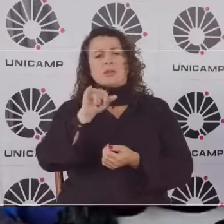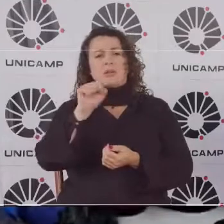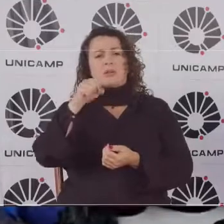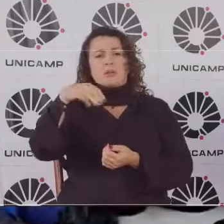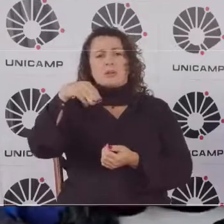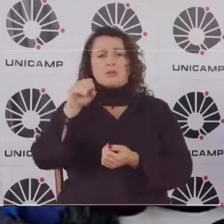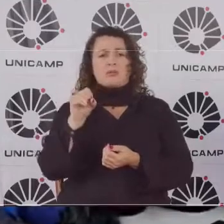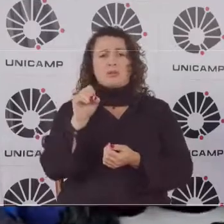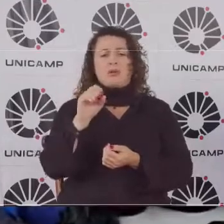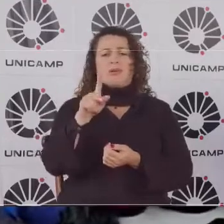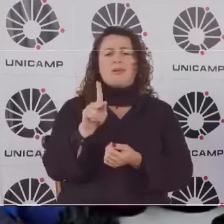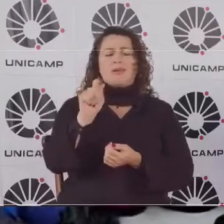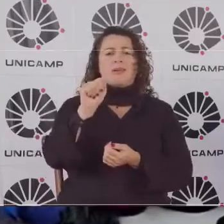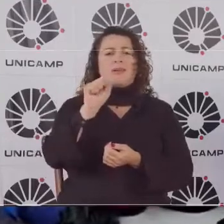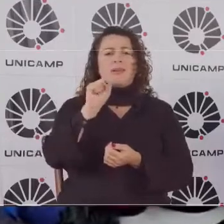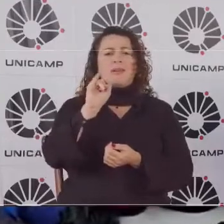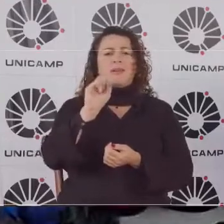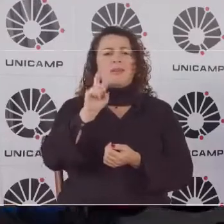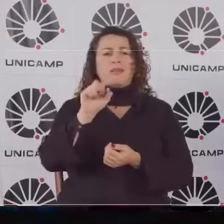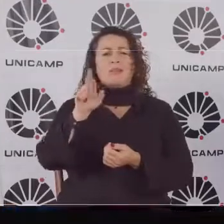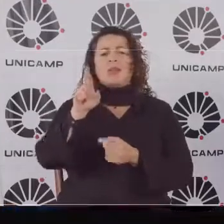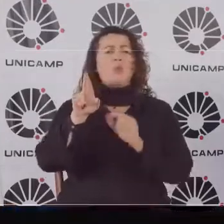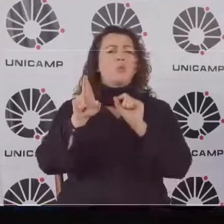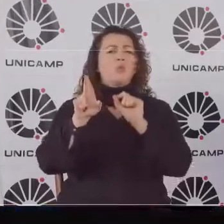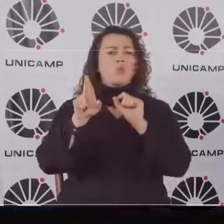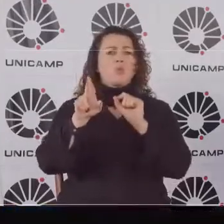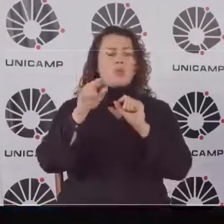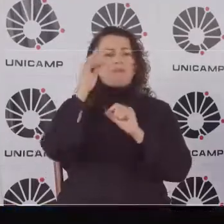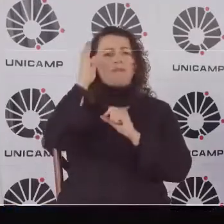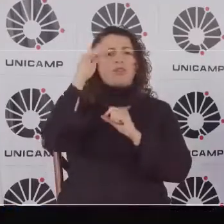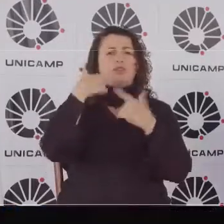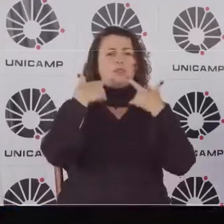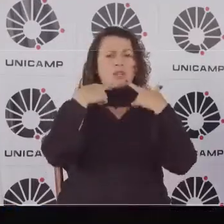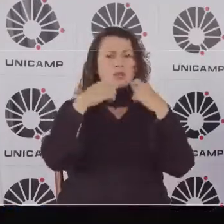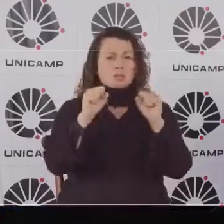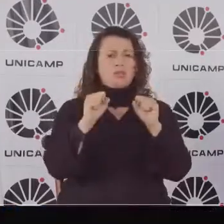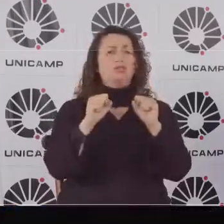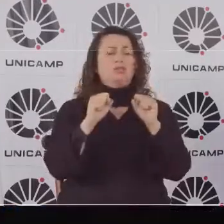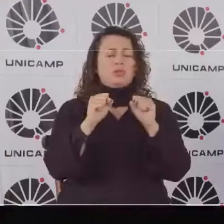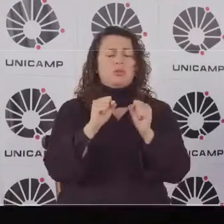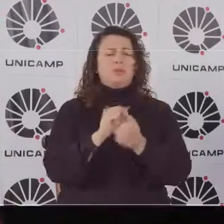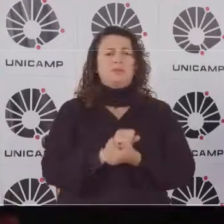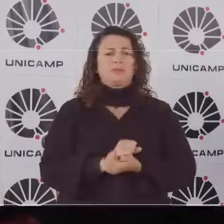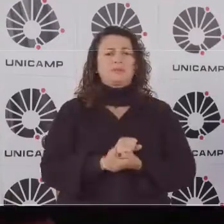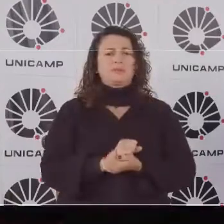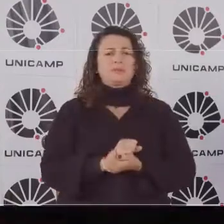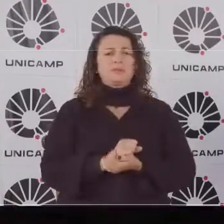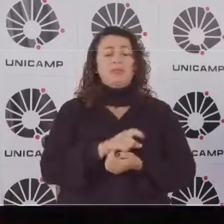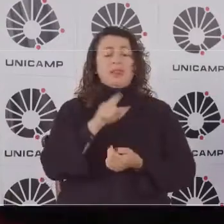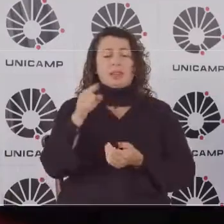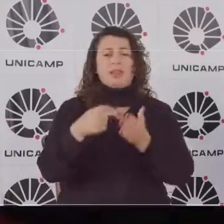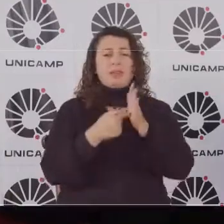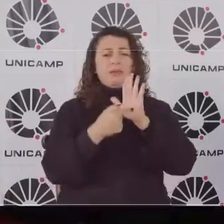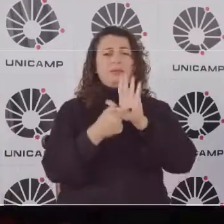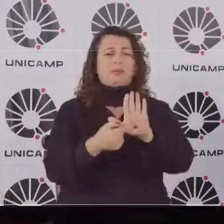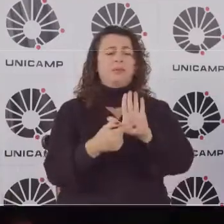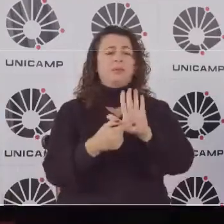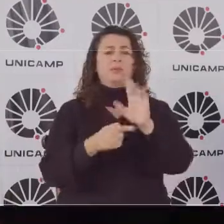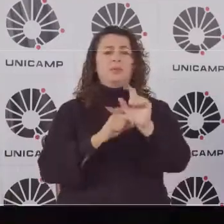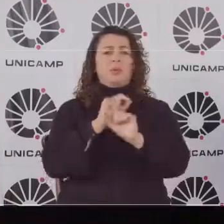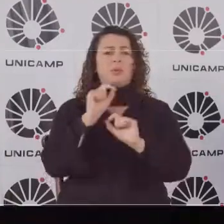foi o filósofo linguiça semiólogo de menciona